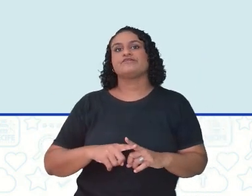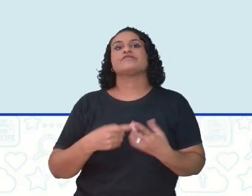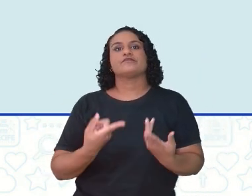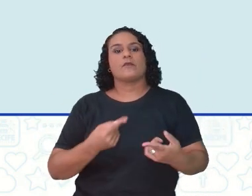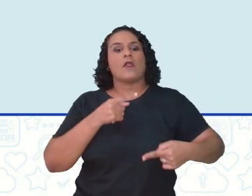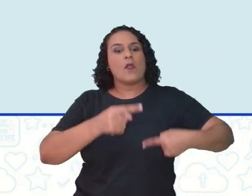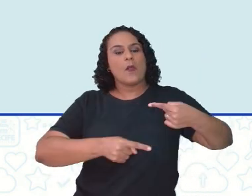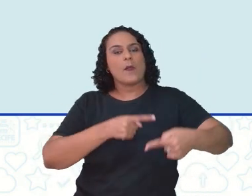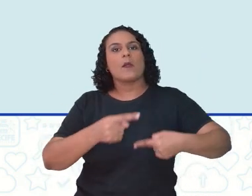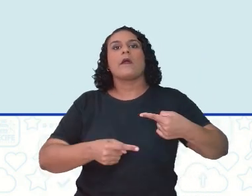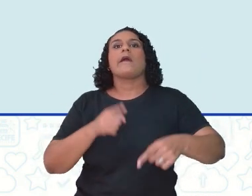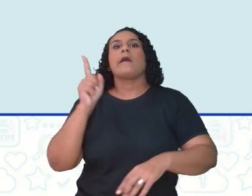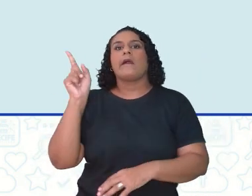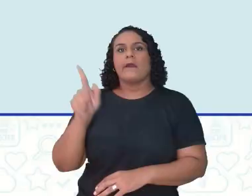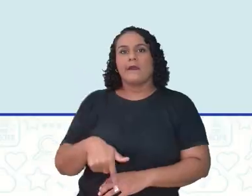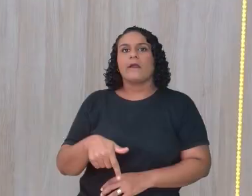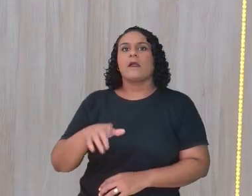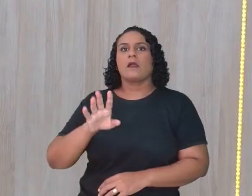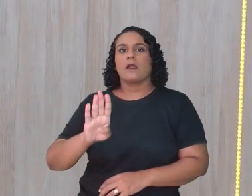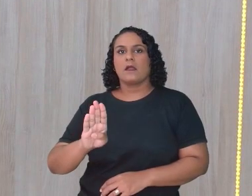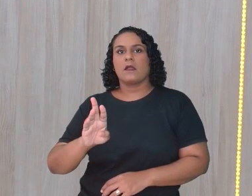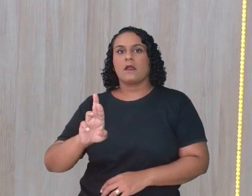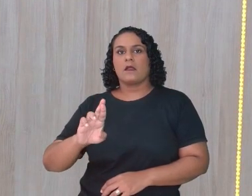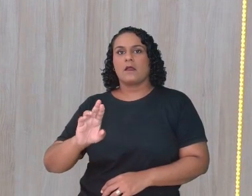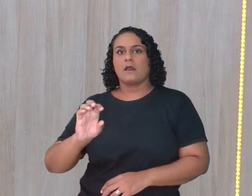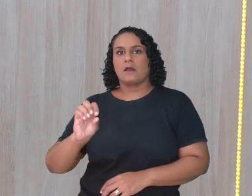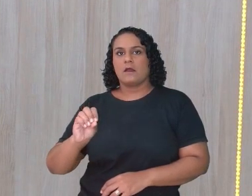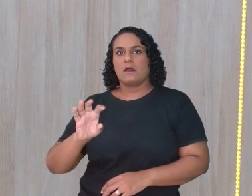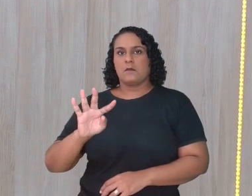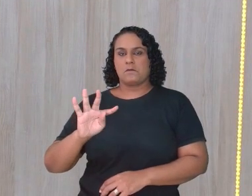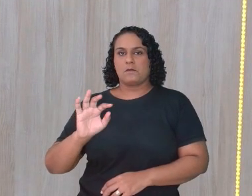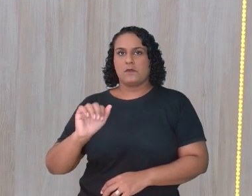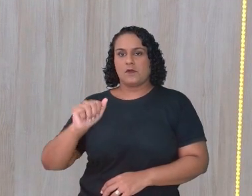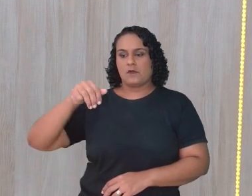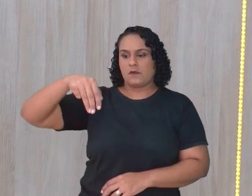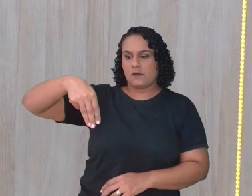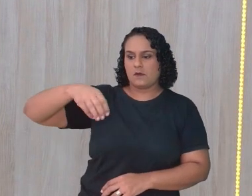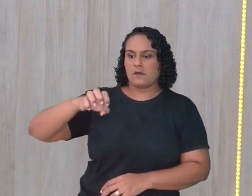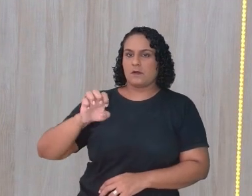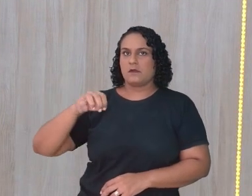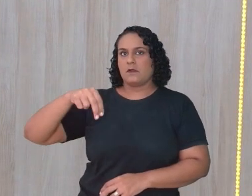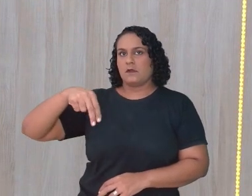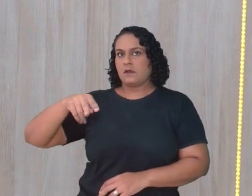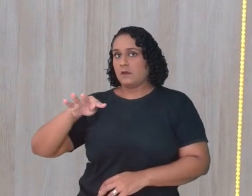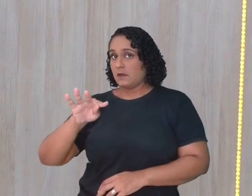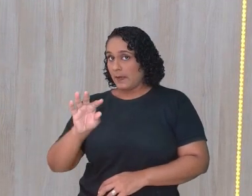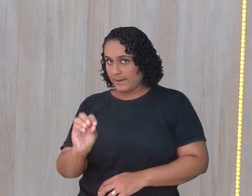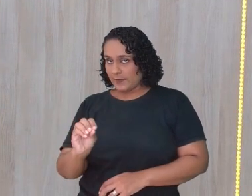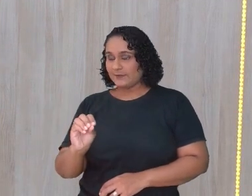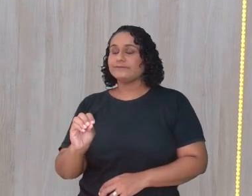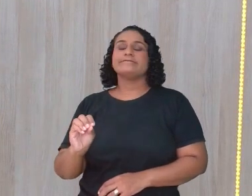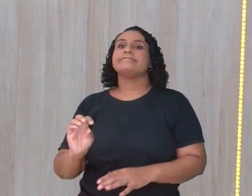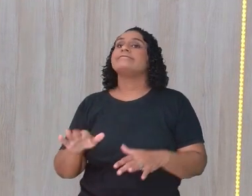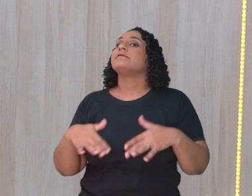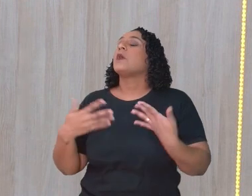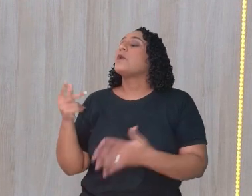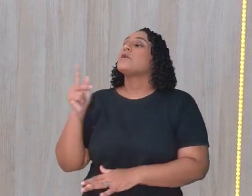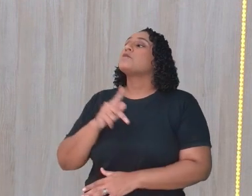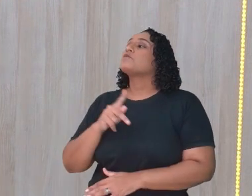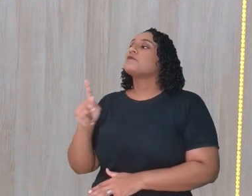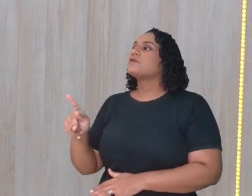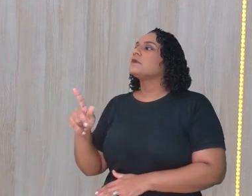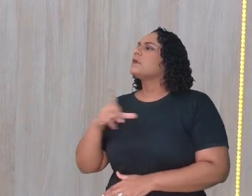reprodução é chamada de reprodução assexuada por brotamento. E aí, professora Isabel, nós